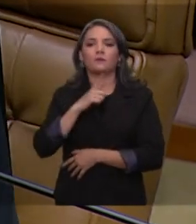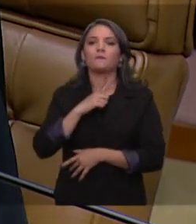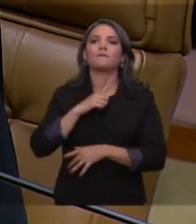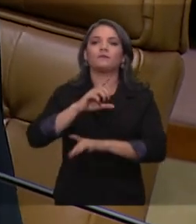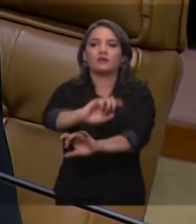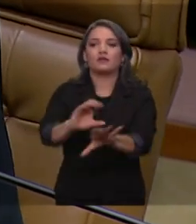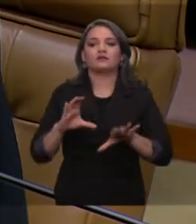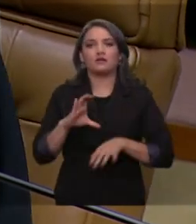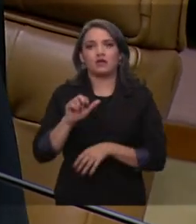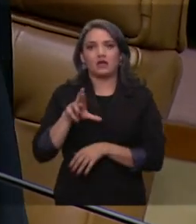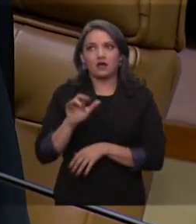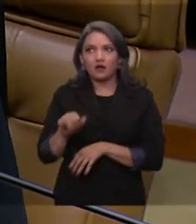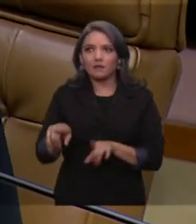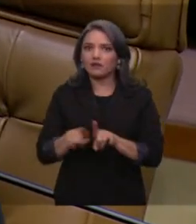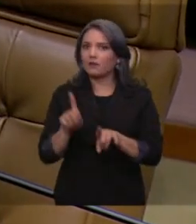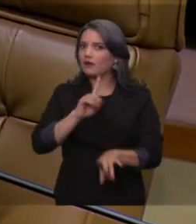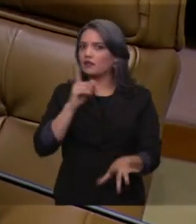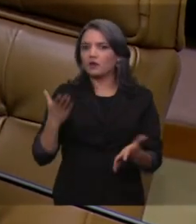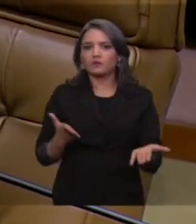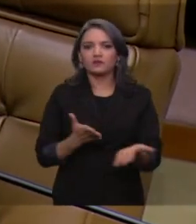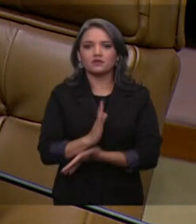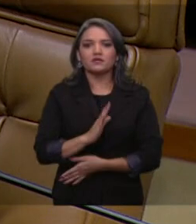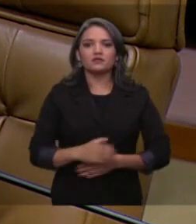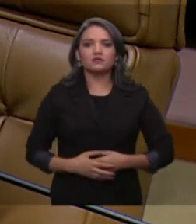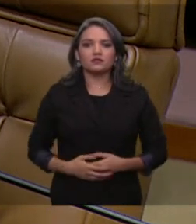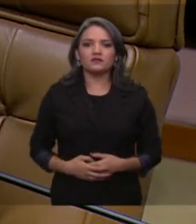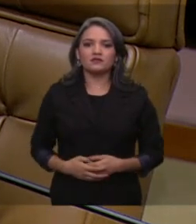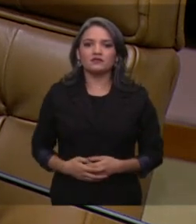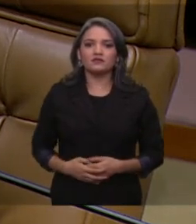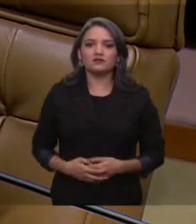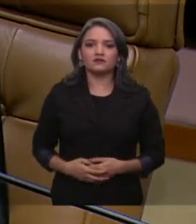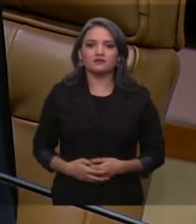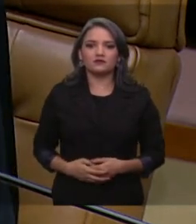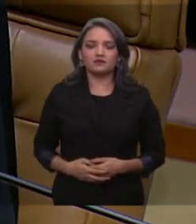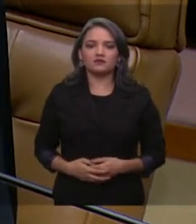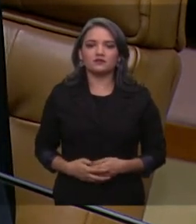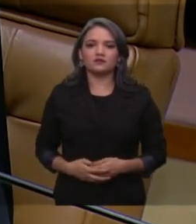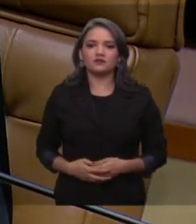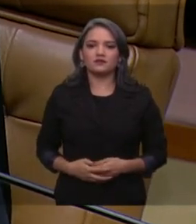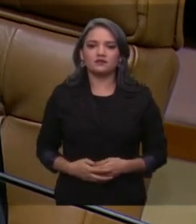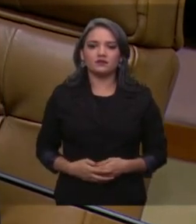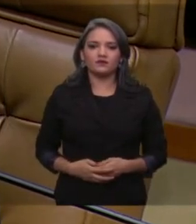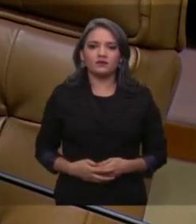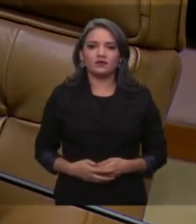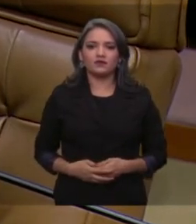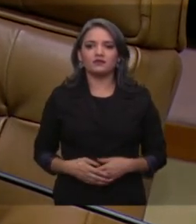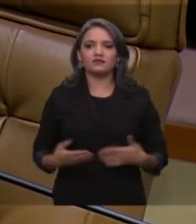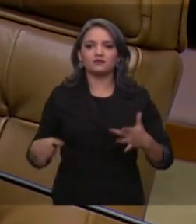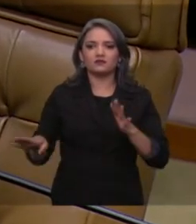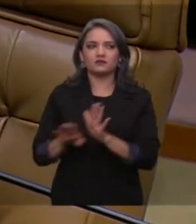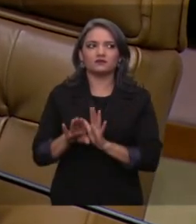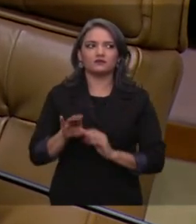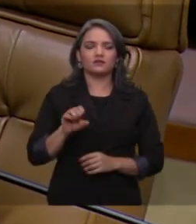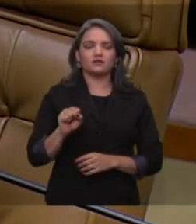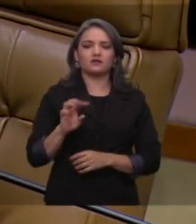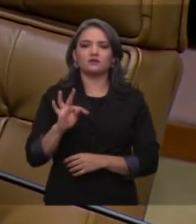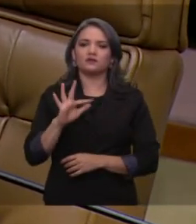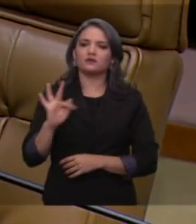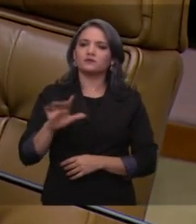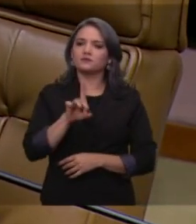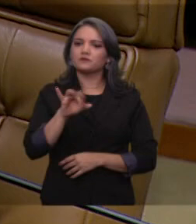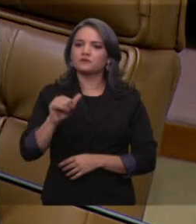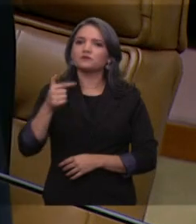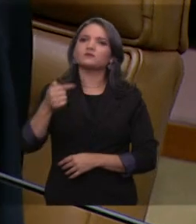o provimento e chegou até o Supremo Tribunal Federal, que em 7 de junho